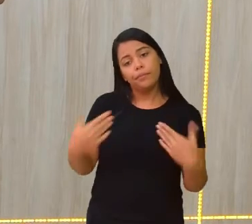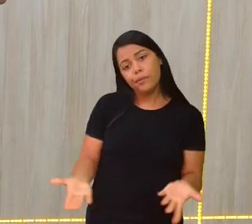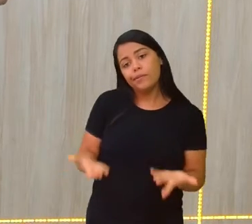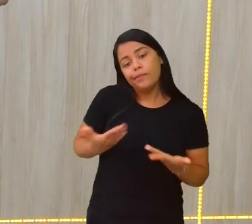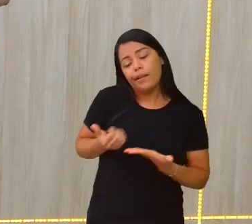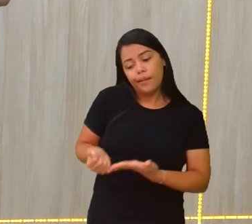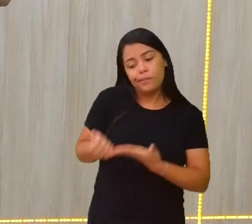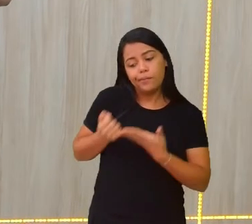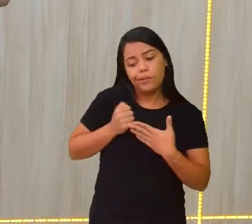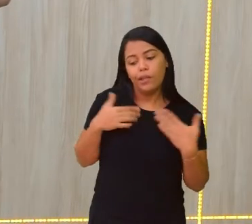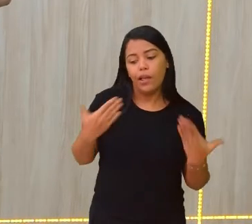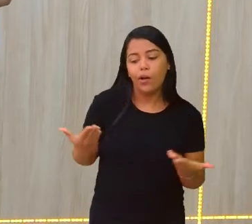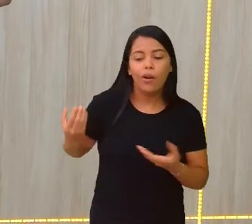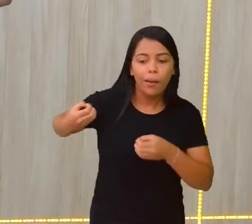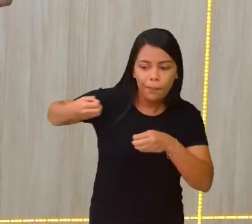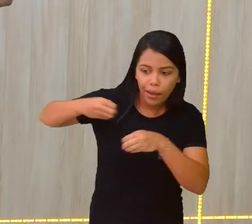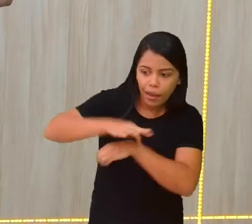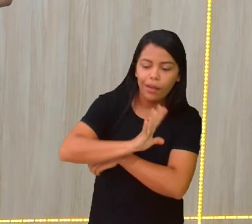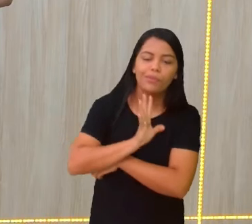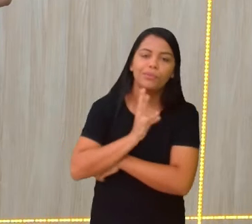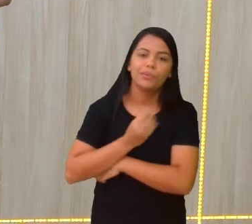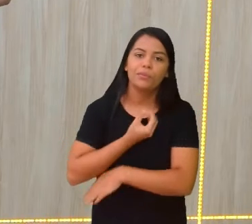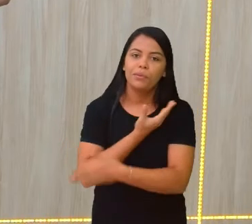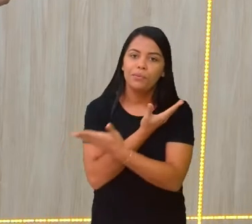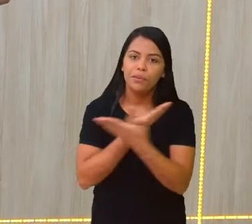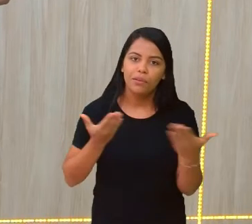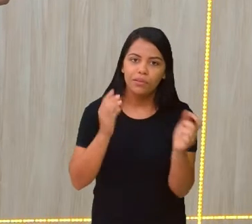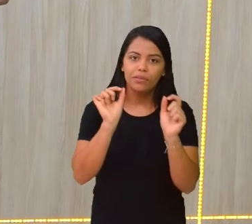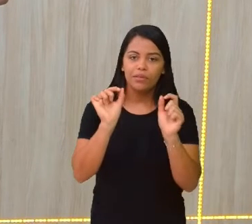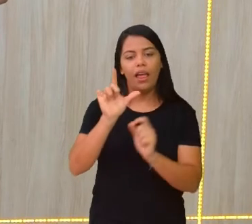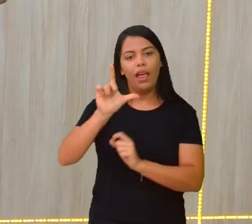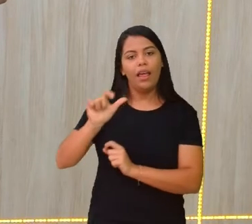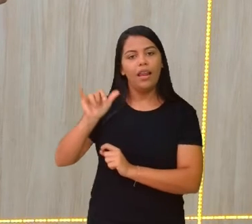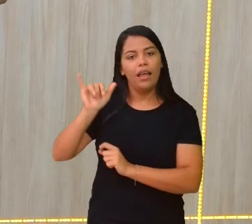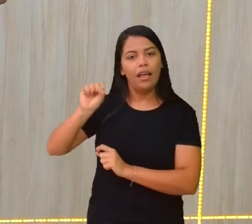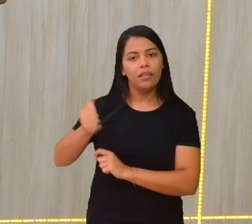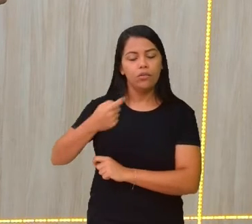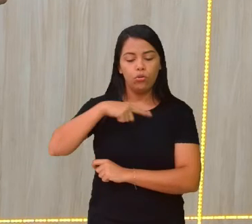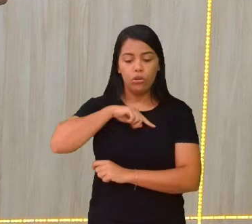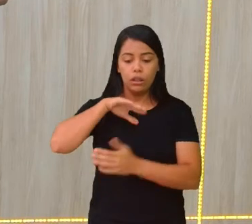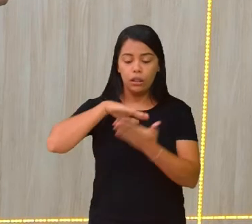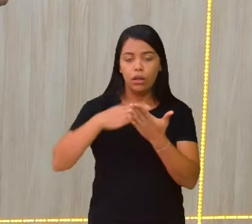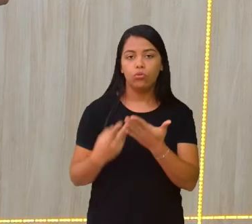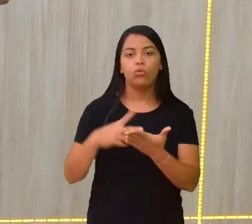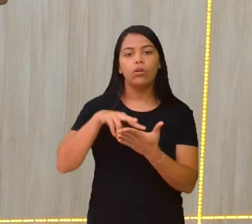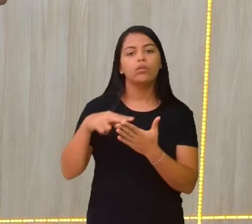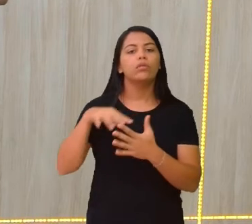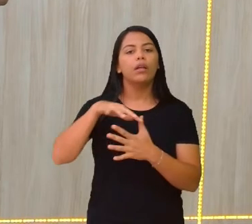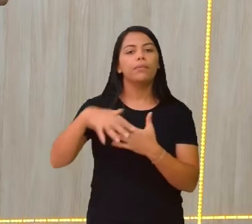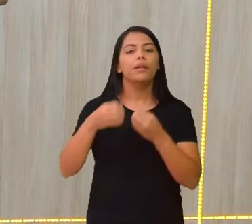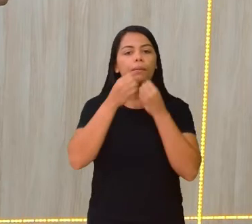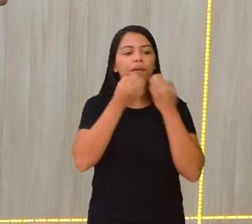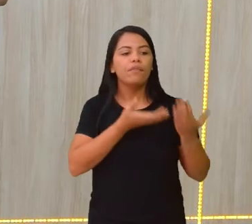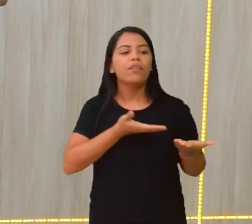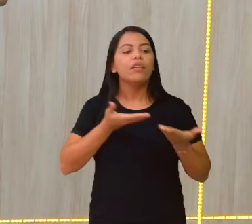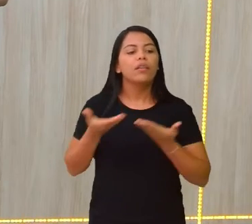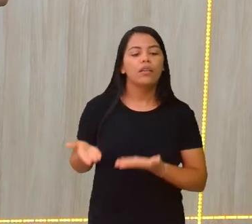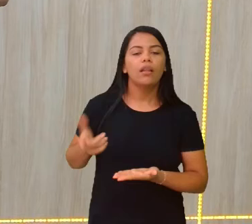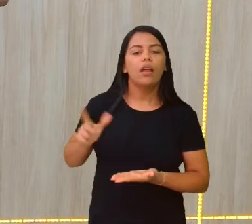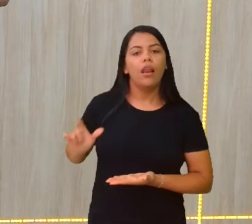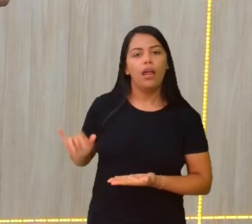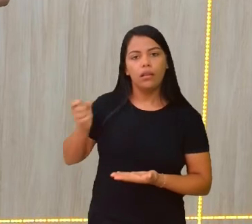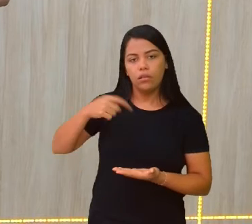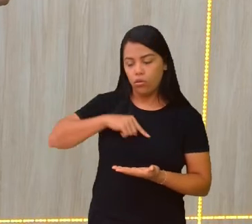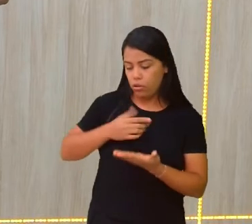para me ajudar a passar esse conhecimento aí para todos vocês é Lais, a nossa intérprete de Libras. Seja bem-vinda, Lais, à nossa aula